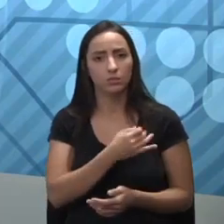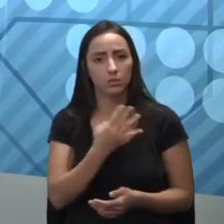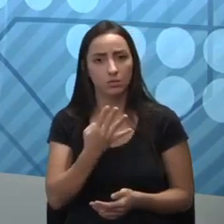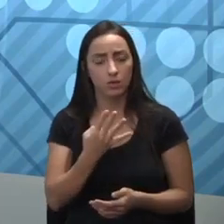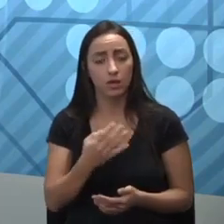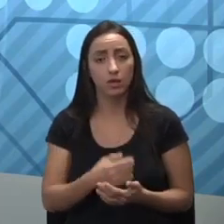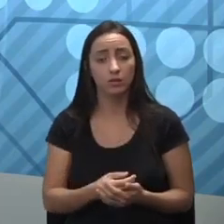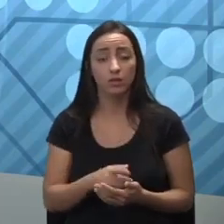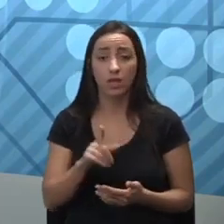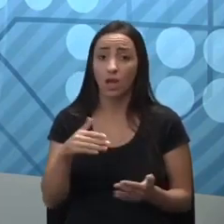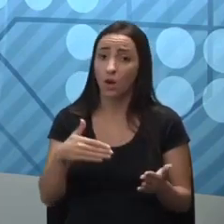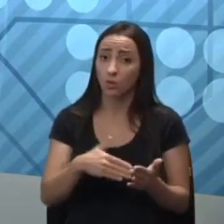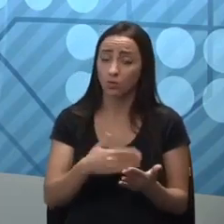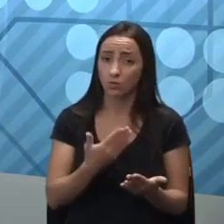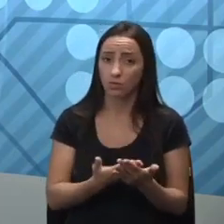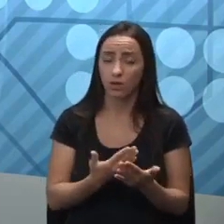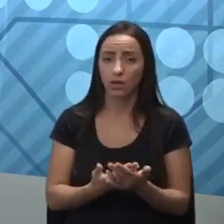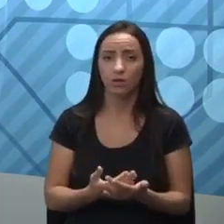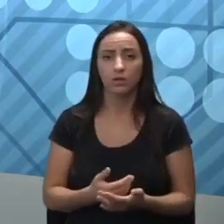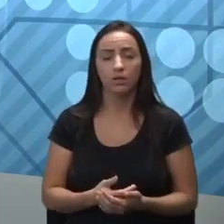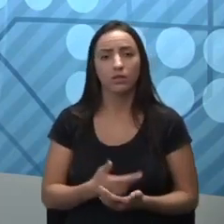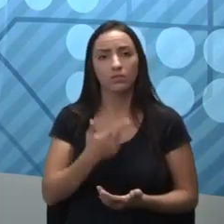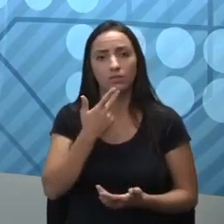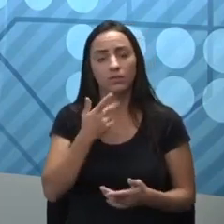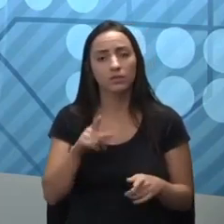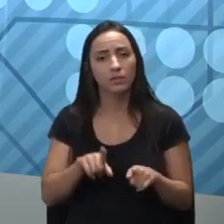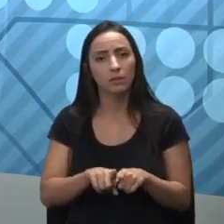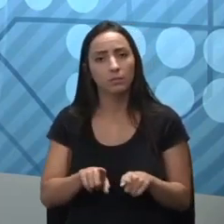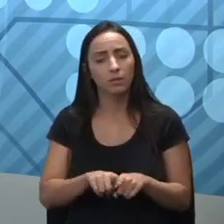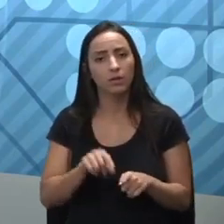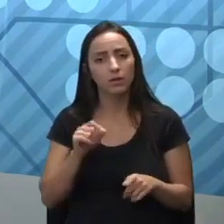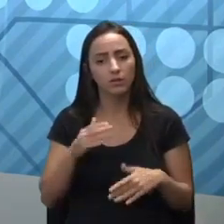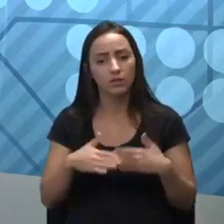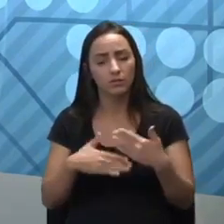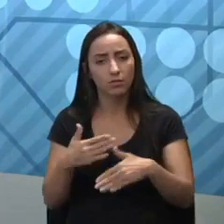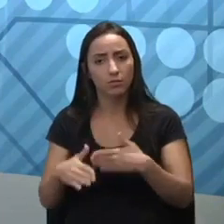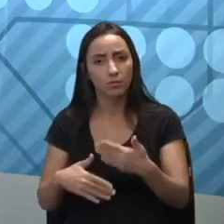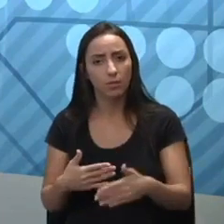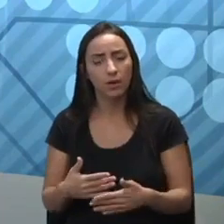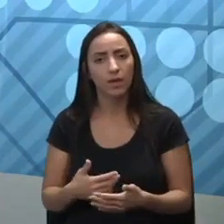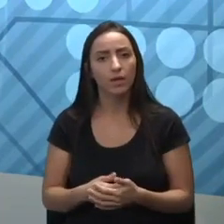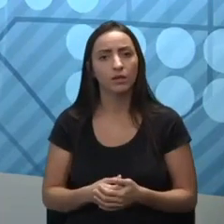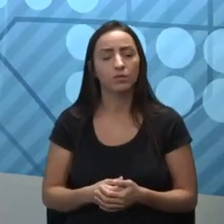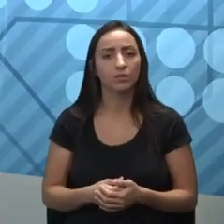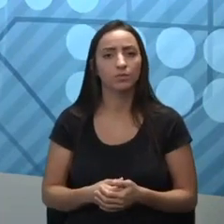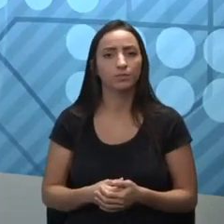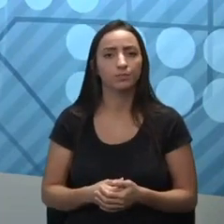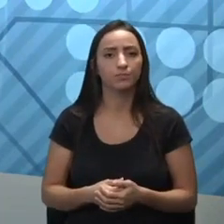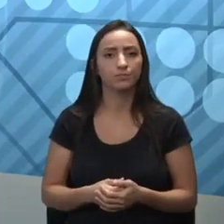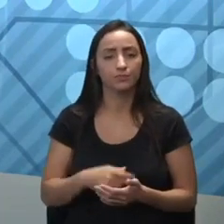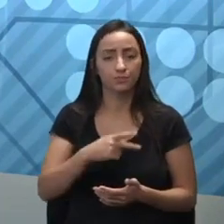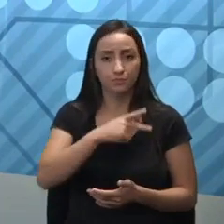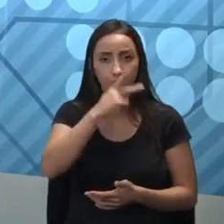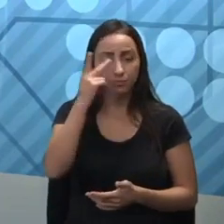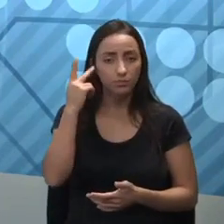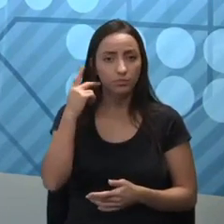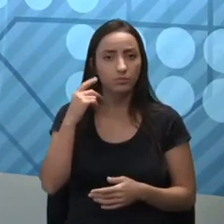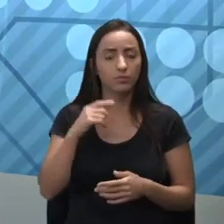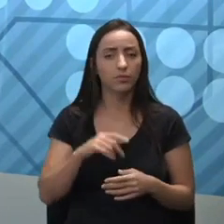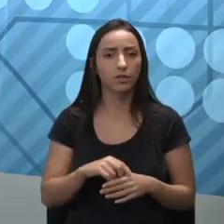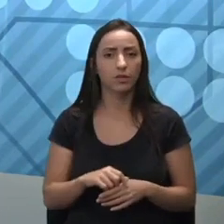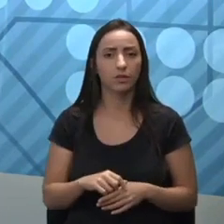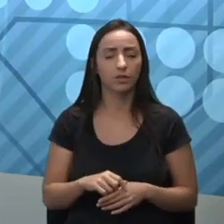para a nossa última aula, falando também de desenvolvimento humano, né, as contribuições da